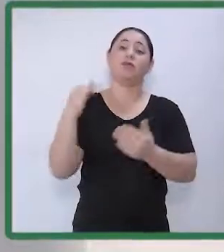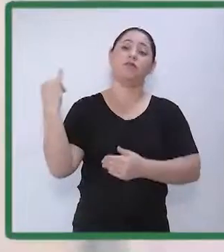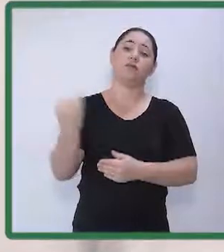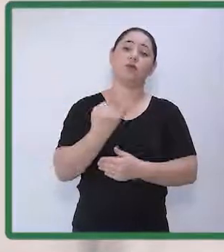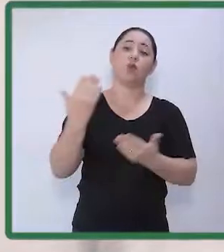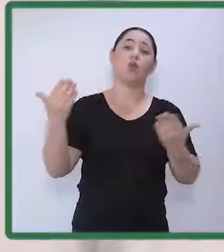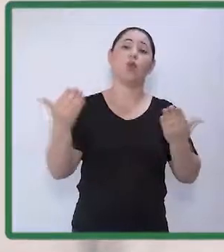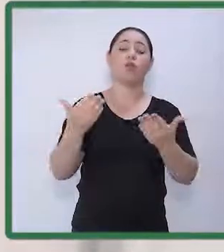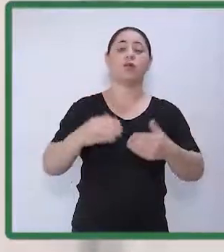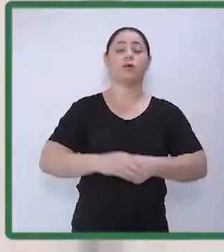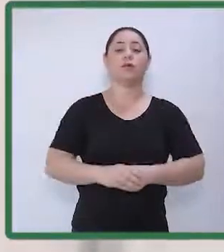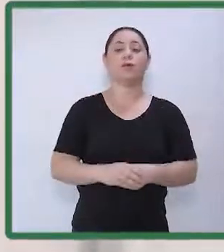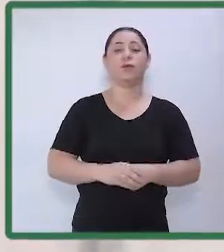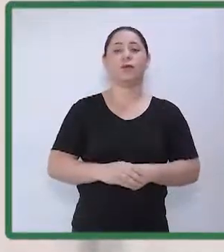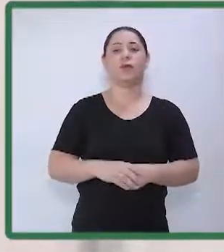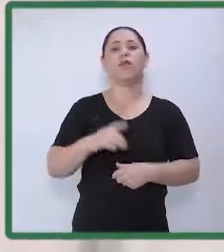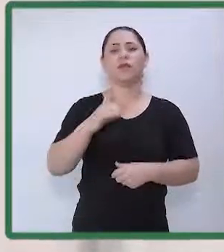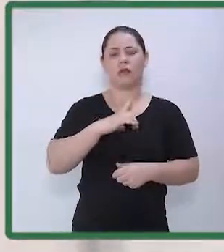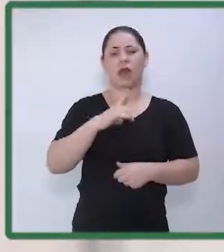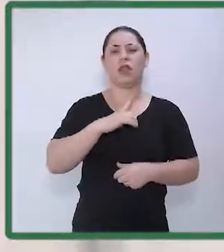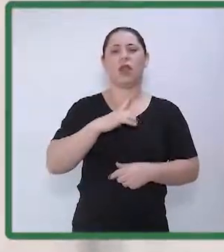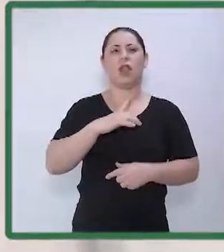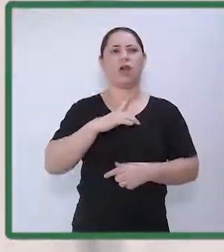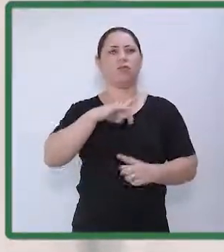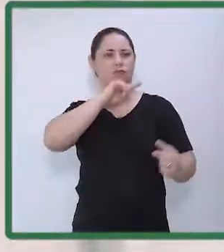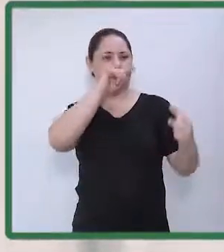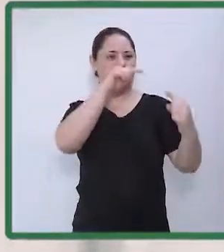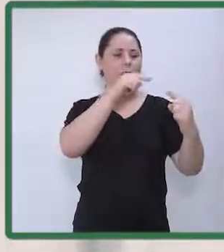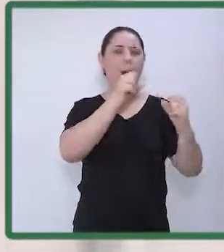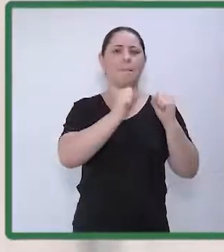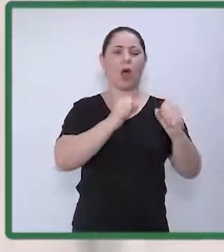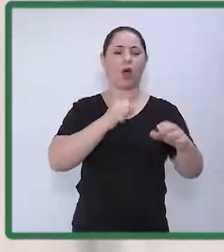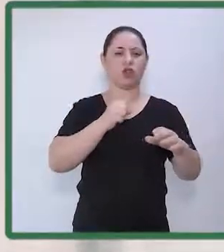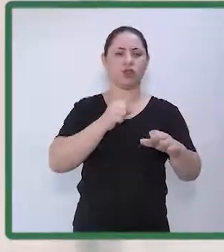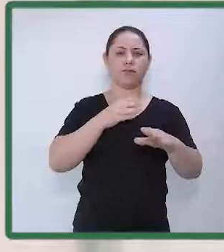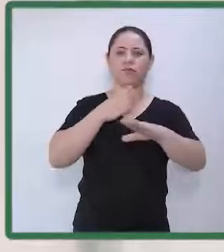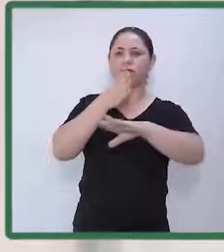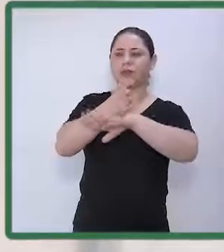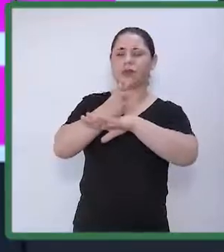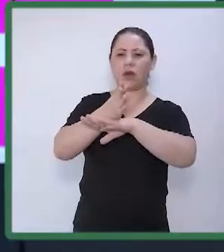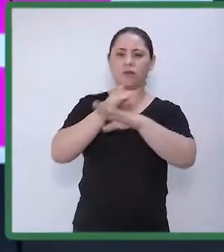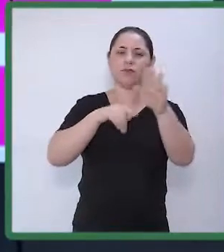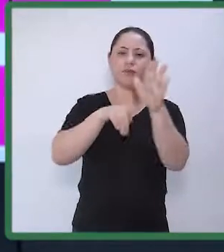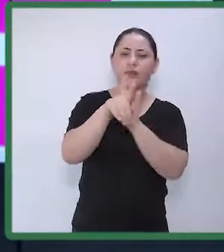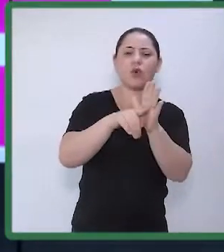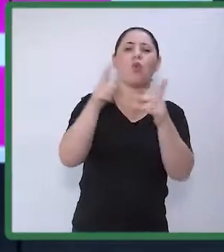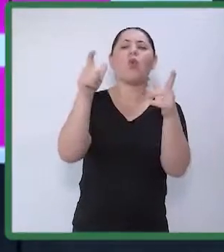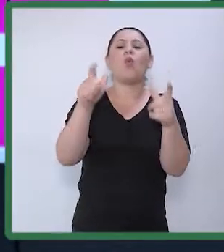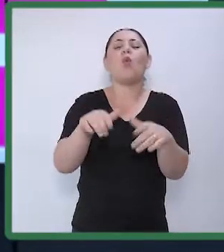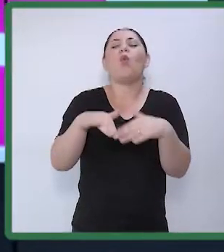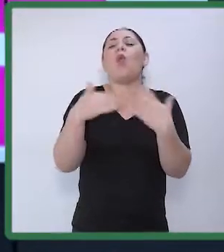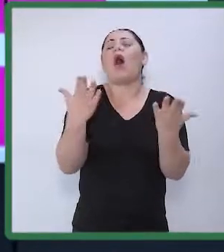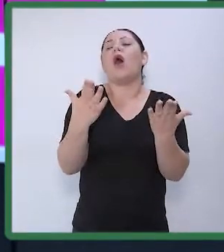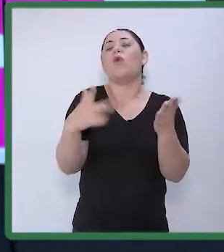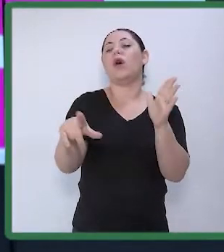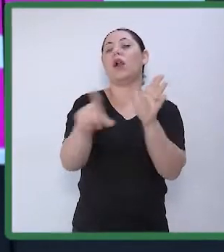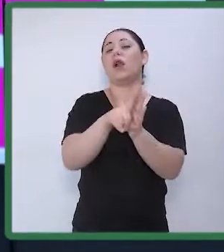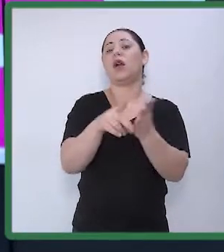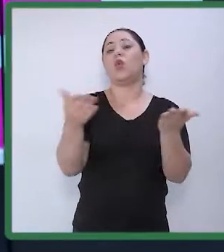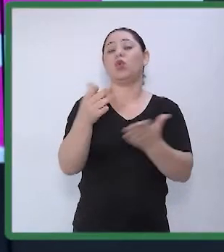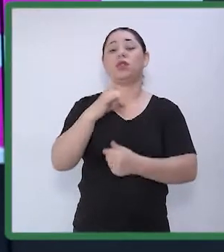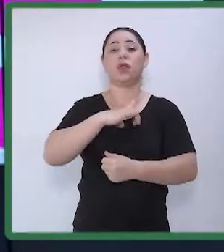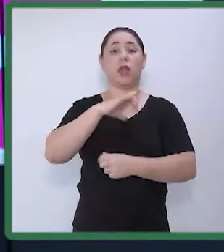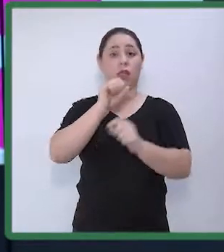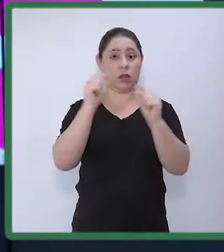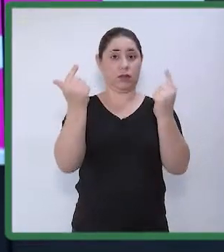importância disso, né? Então é exatamente isso, ela vai ter um canal direto onde ela possa entrar e ver hoje quais são as leis, né,